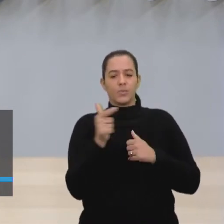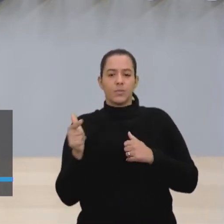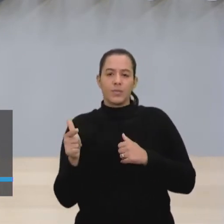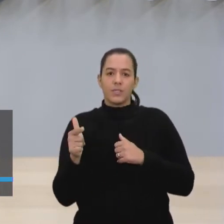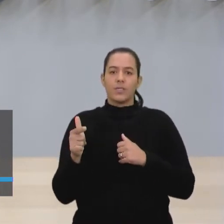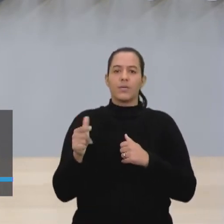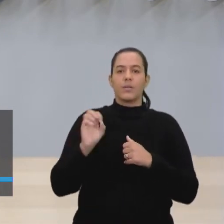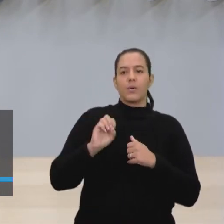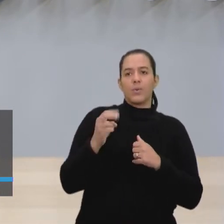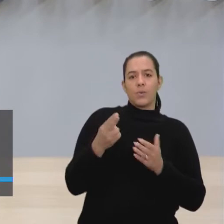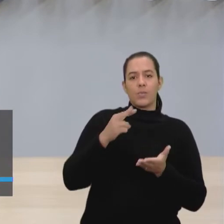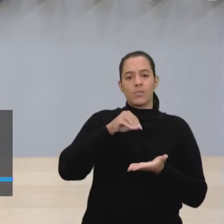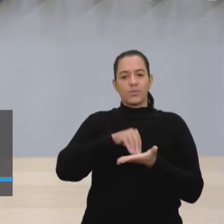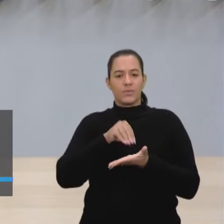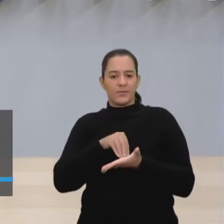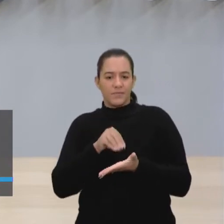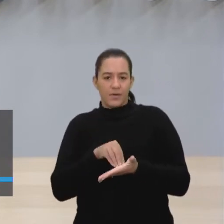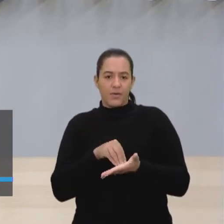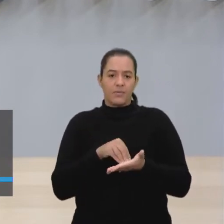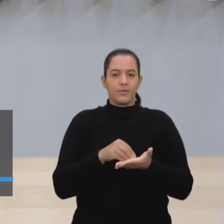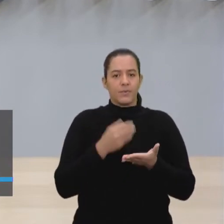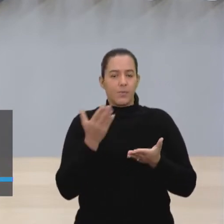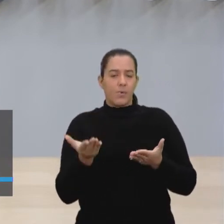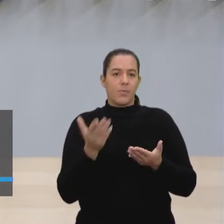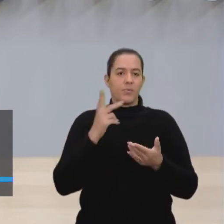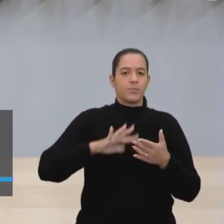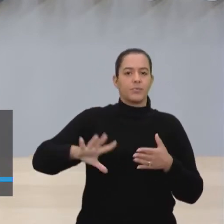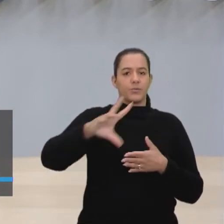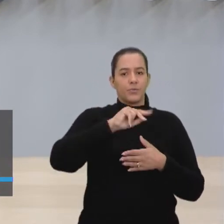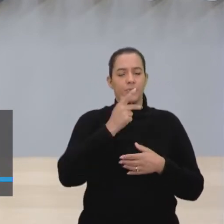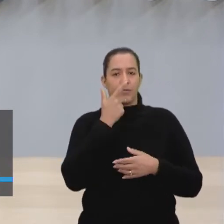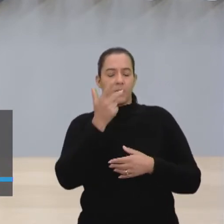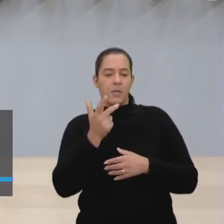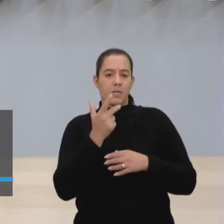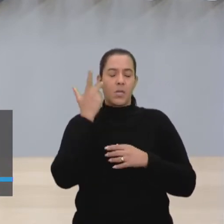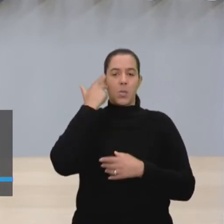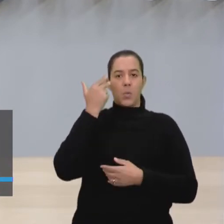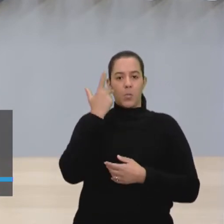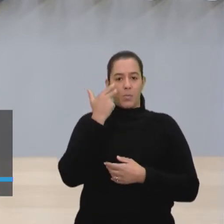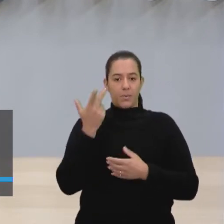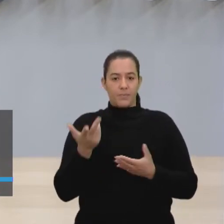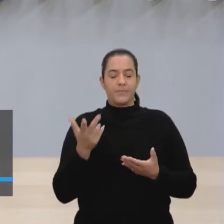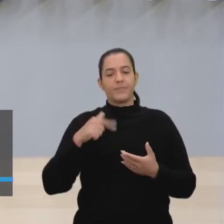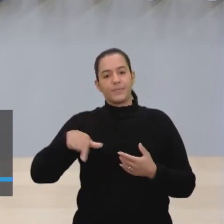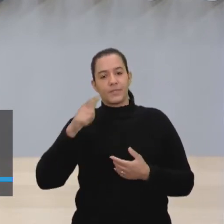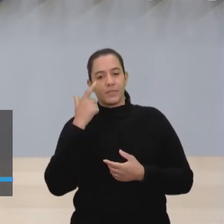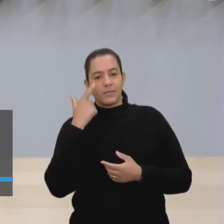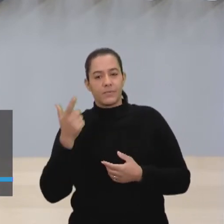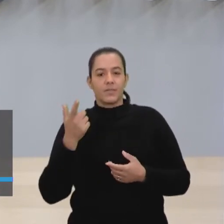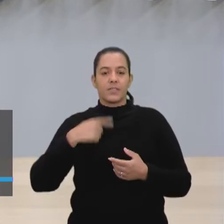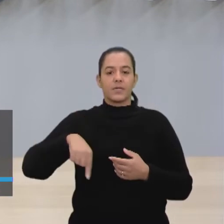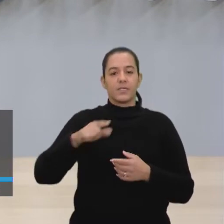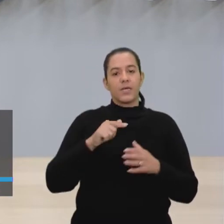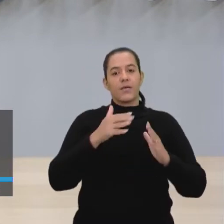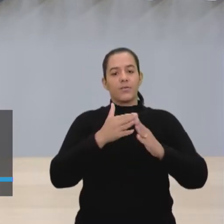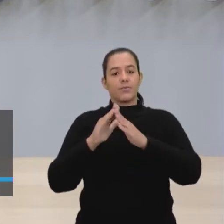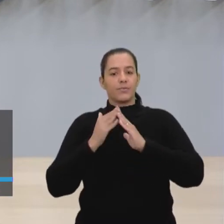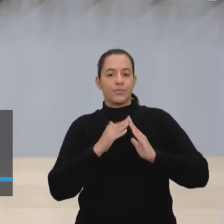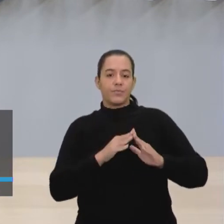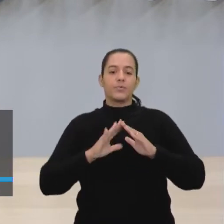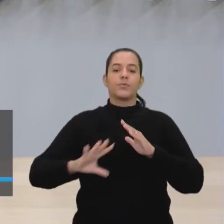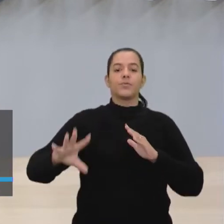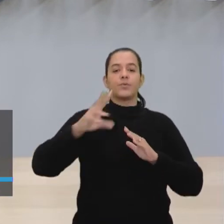parece que são meio que normalizados. Então, você vê como que o rapaz ali fala que é o jornalismo comunitário, é tratar